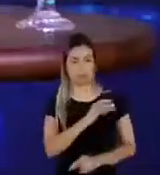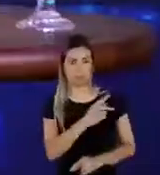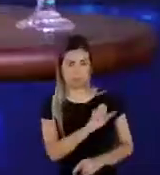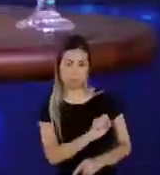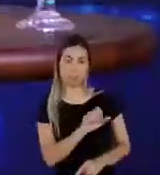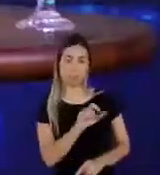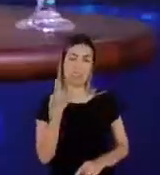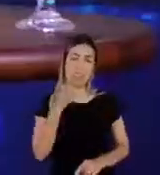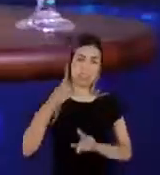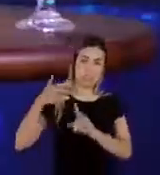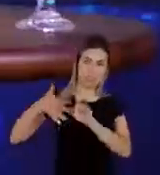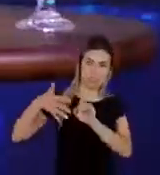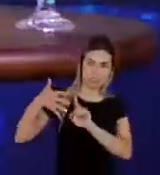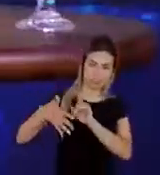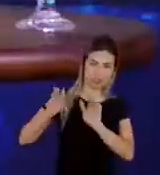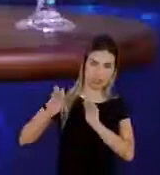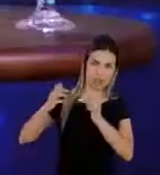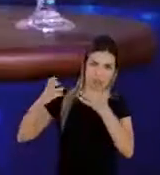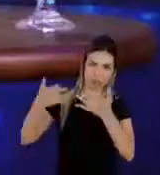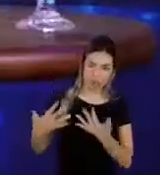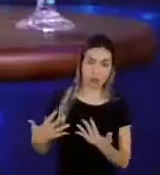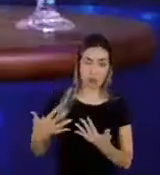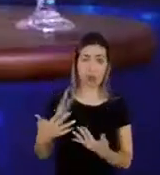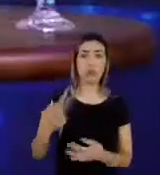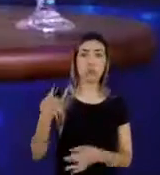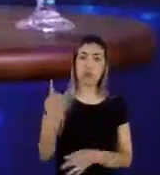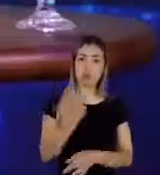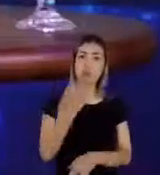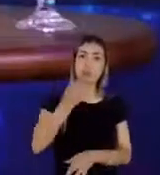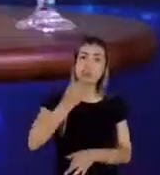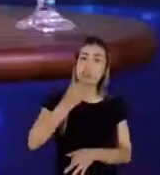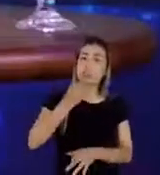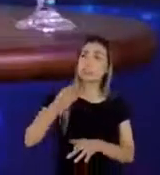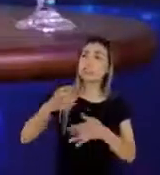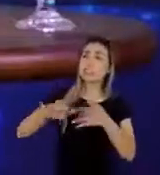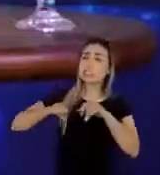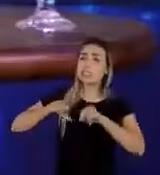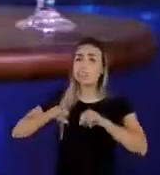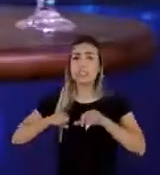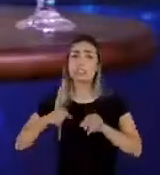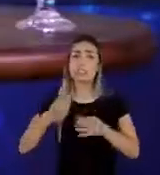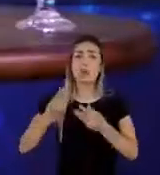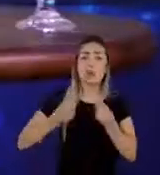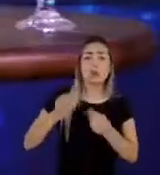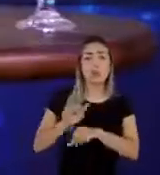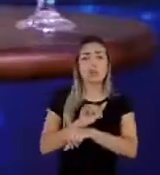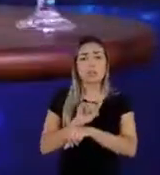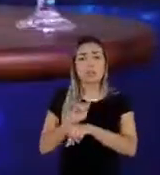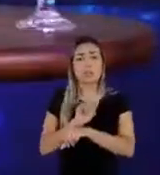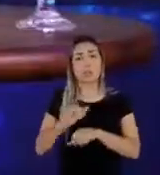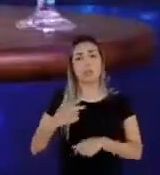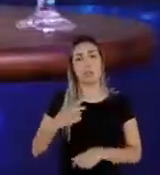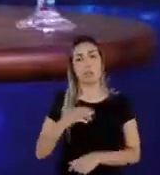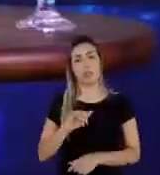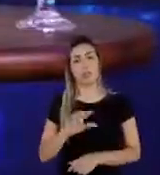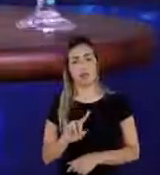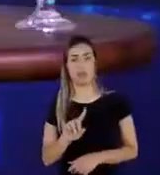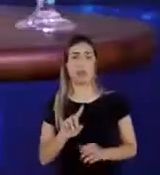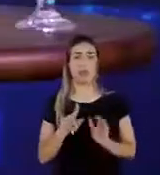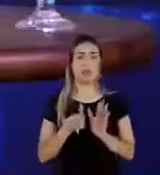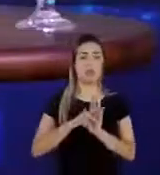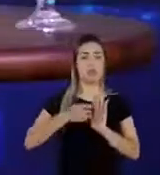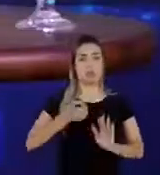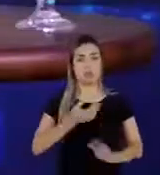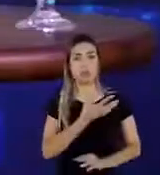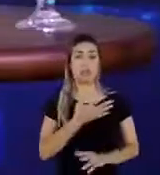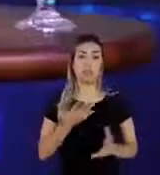mencionou, nós estamos assim, buscando também potencializar os recursos de P&D e inovação, né? Buscando então